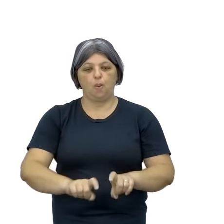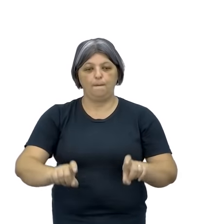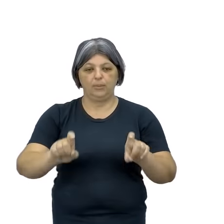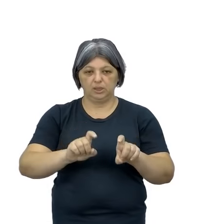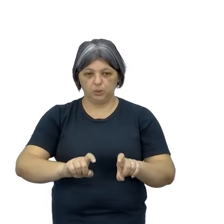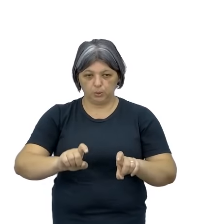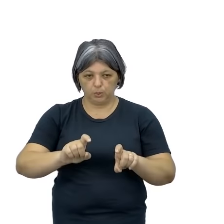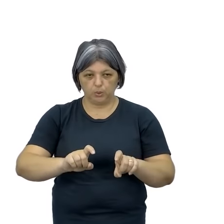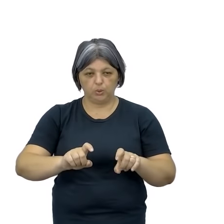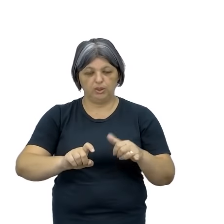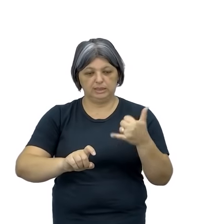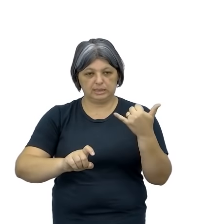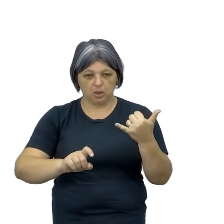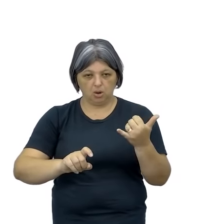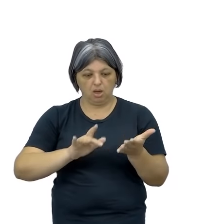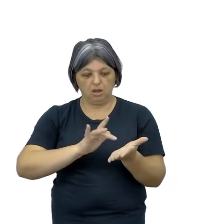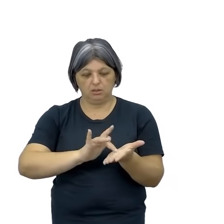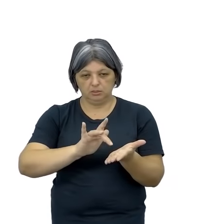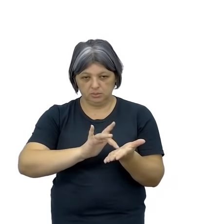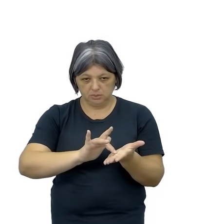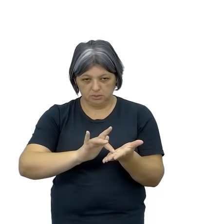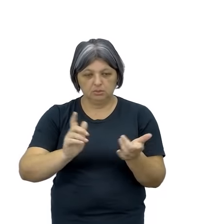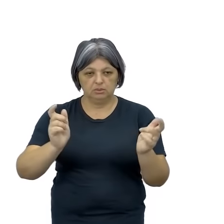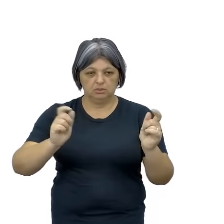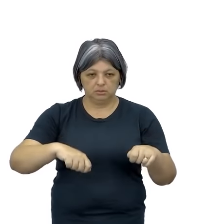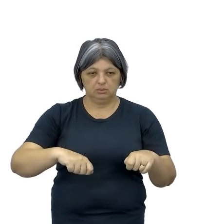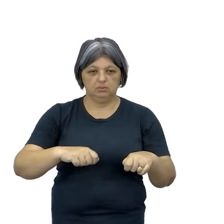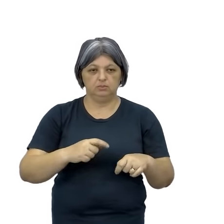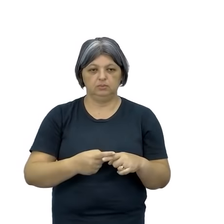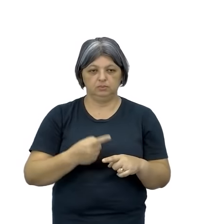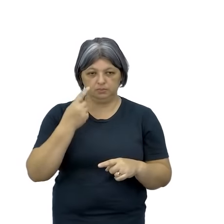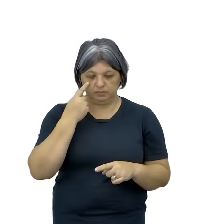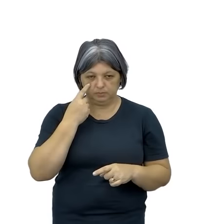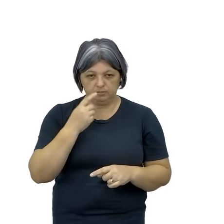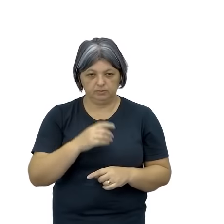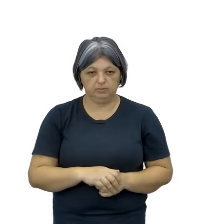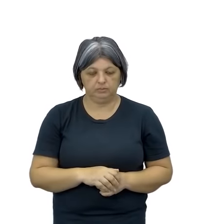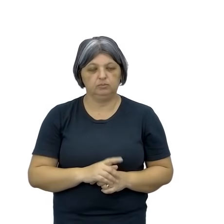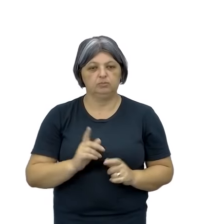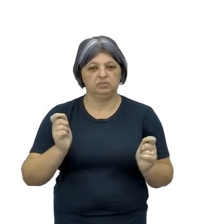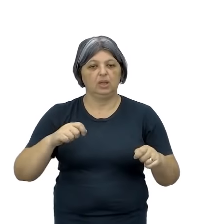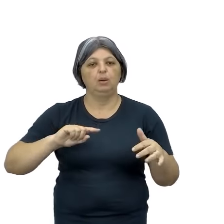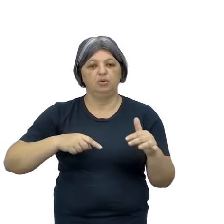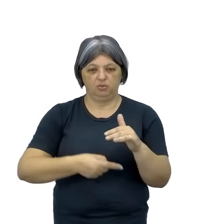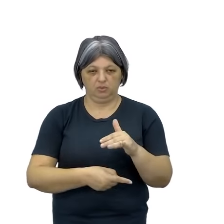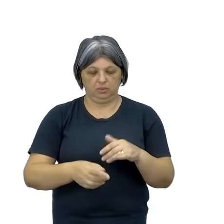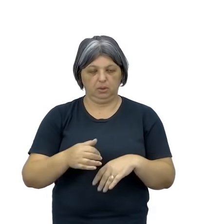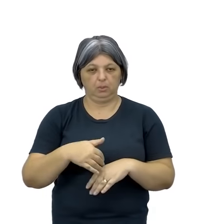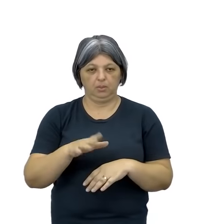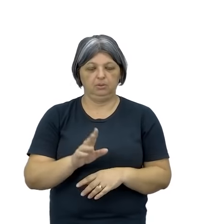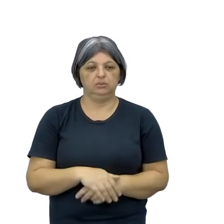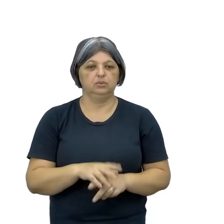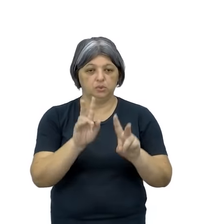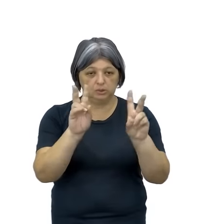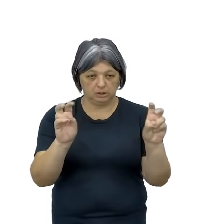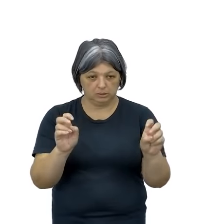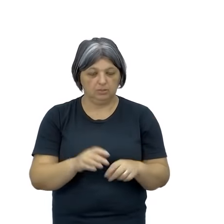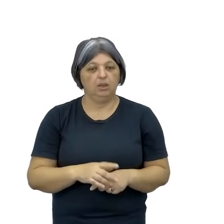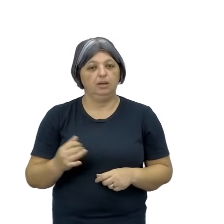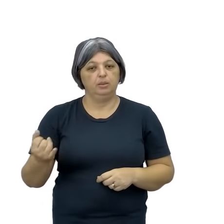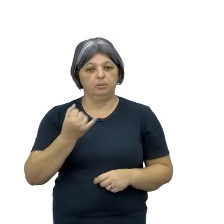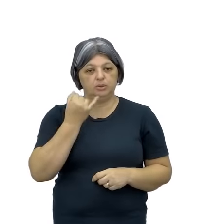assim reforçar aquelas habilidades que eles sentem que precisam aprofundar mais, né? Então é muito importante também